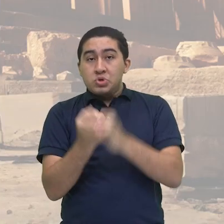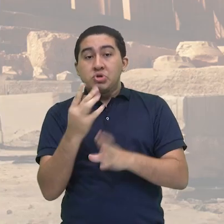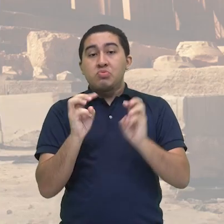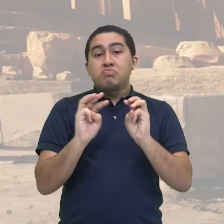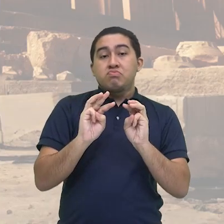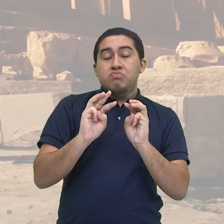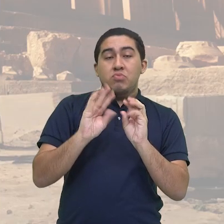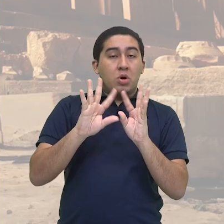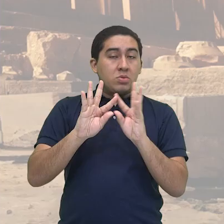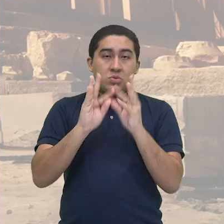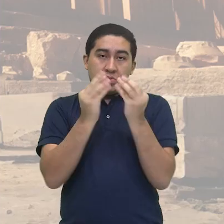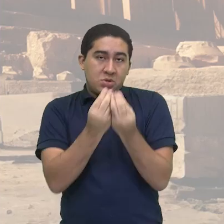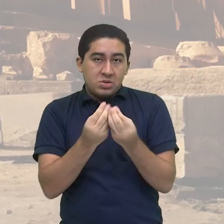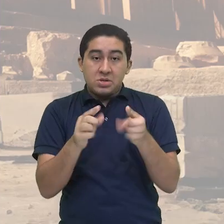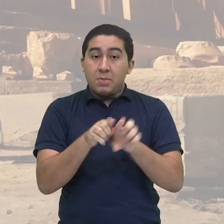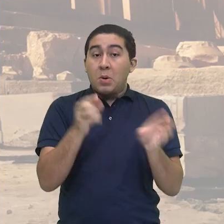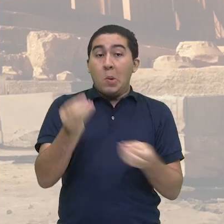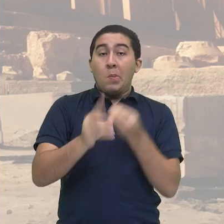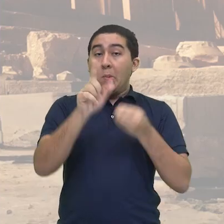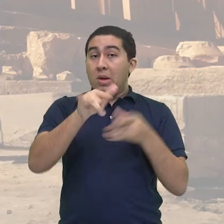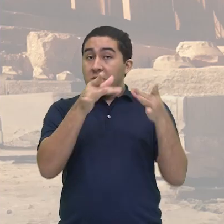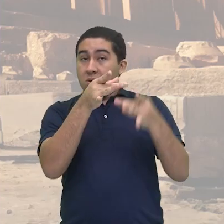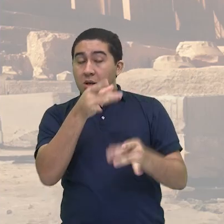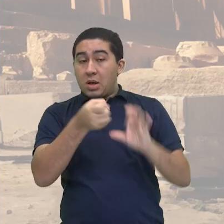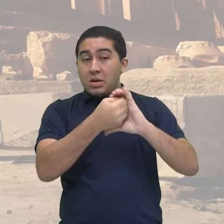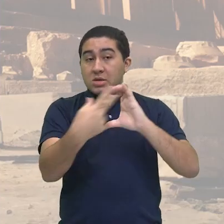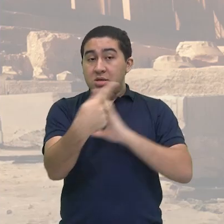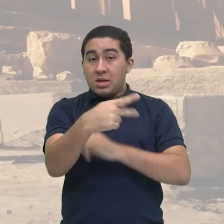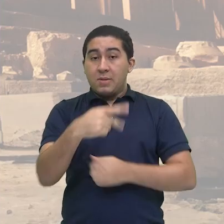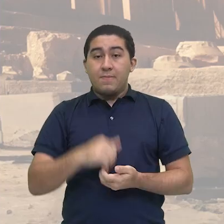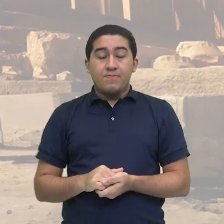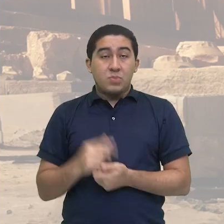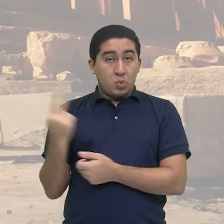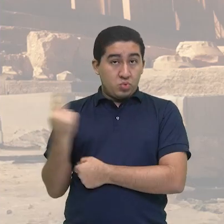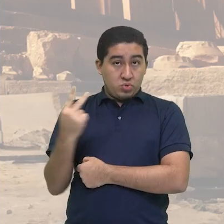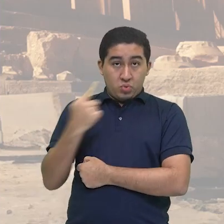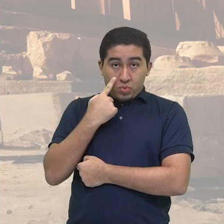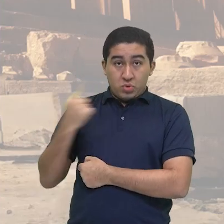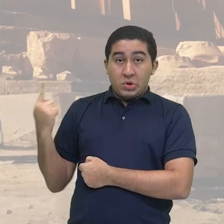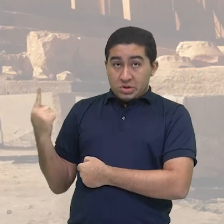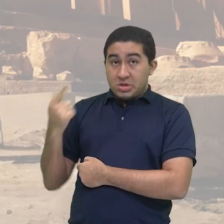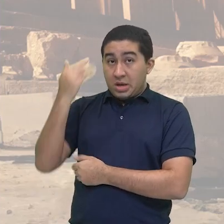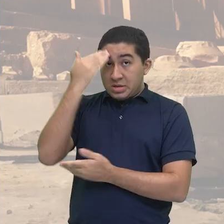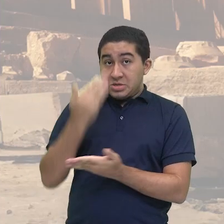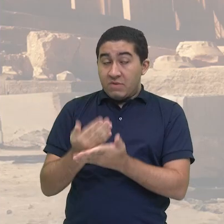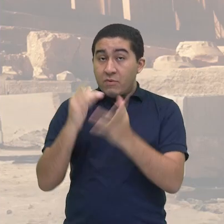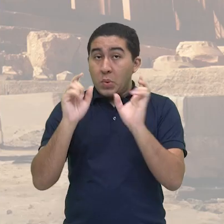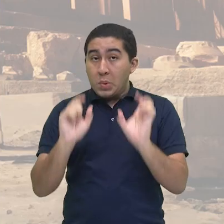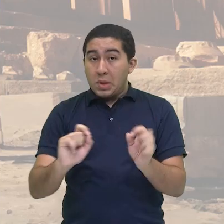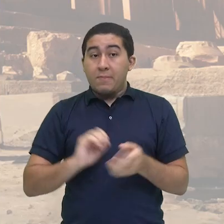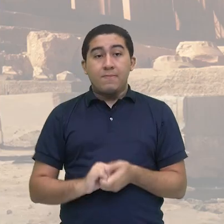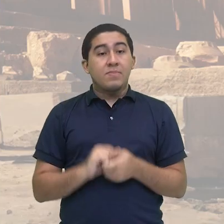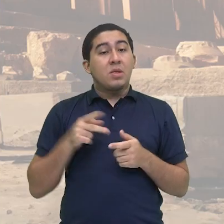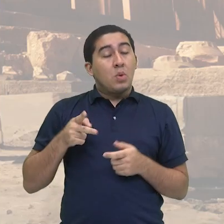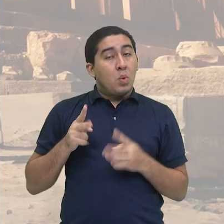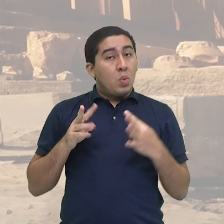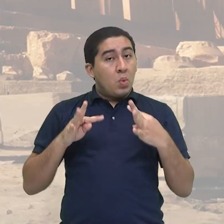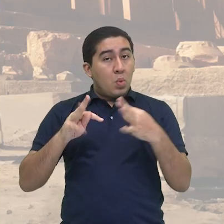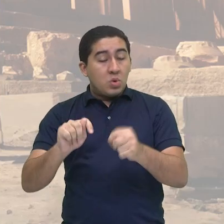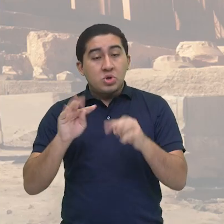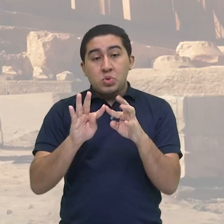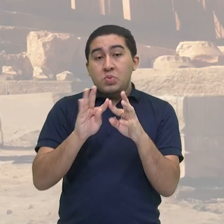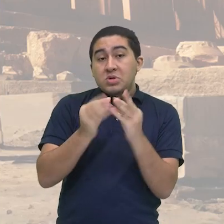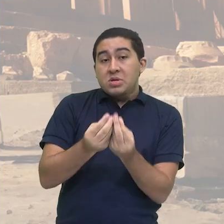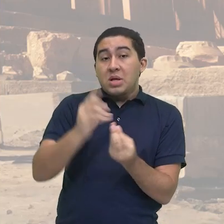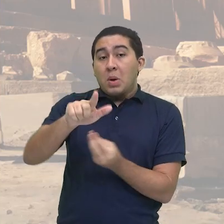como ela era composta. Eles acreditavam que toda matéria